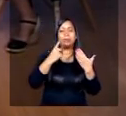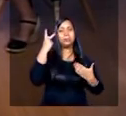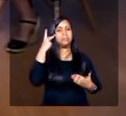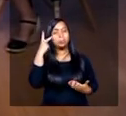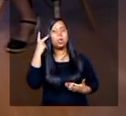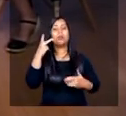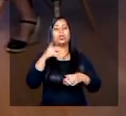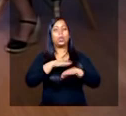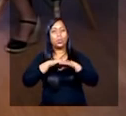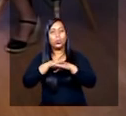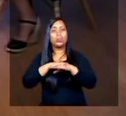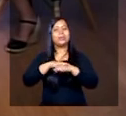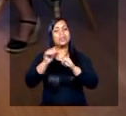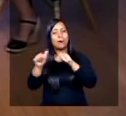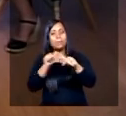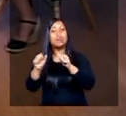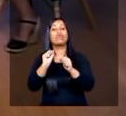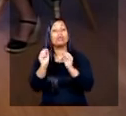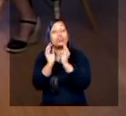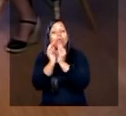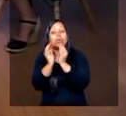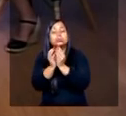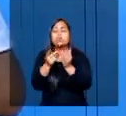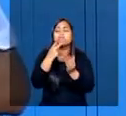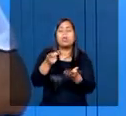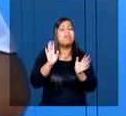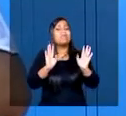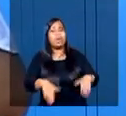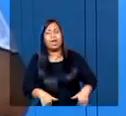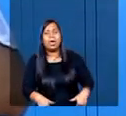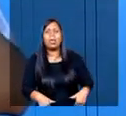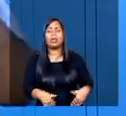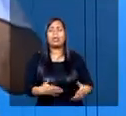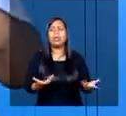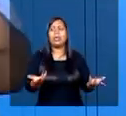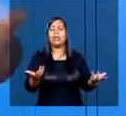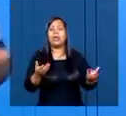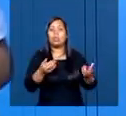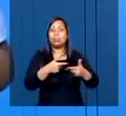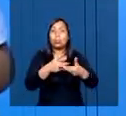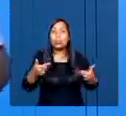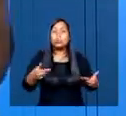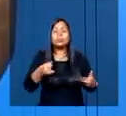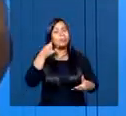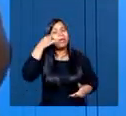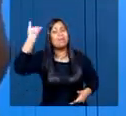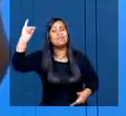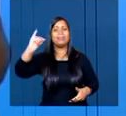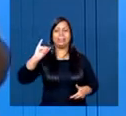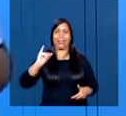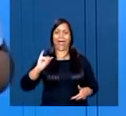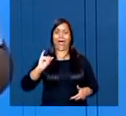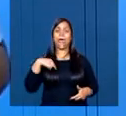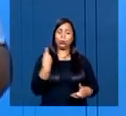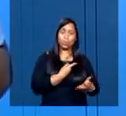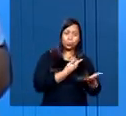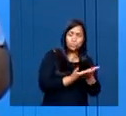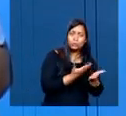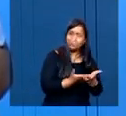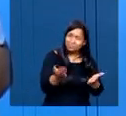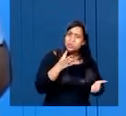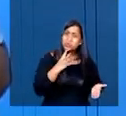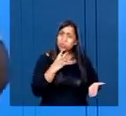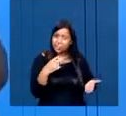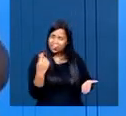trabalhava com autista na escola do autista. Ela falava, Cláudia, eu acho que eu tratava muito de... Vamos fazer alguma coisa de prevenção? E a gente já estava estudando. Eu falei, você não quer vir